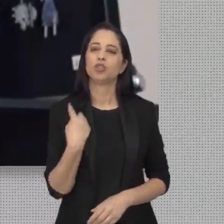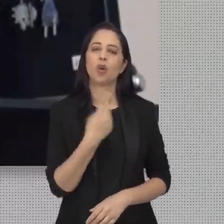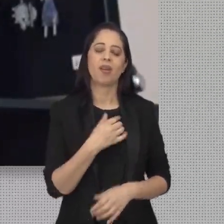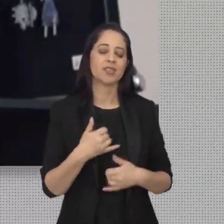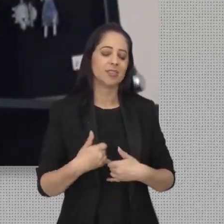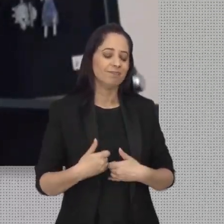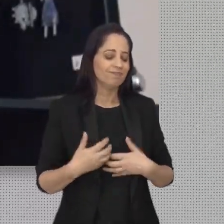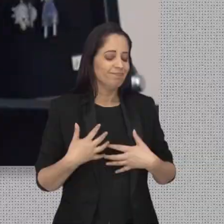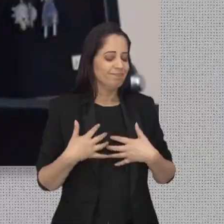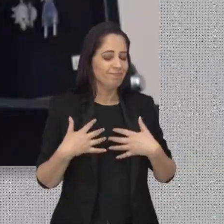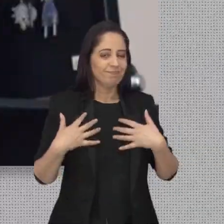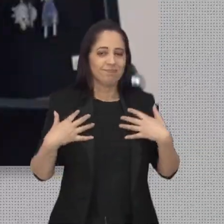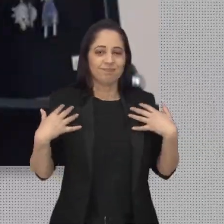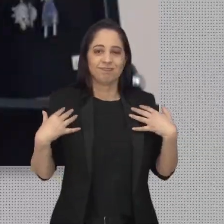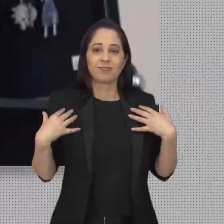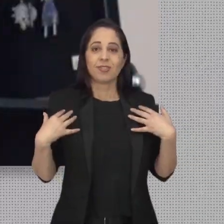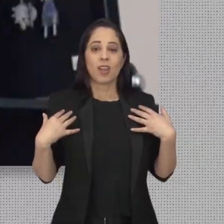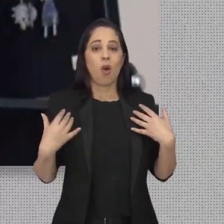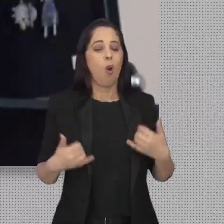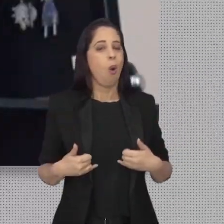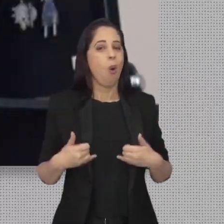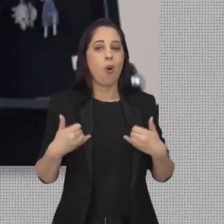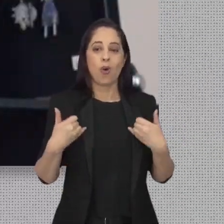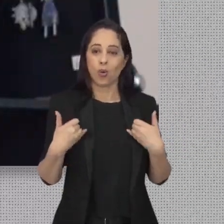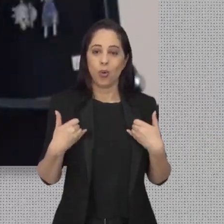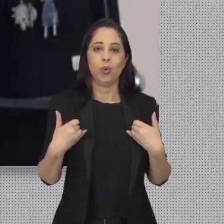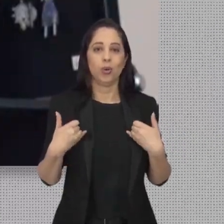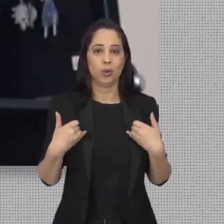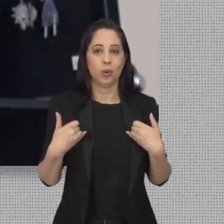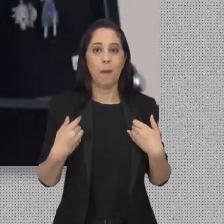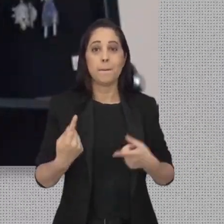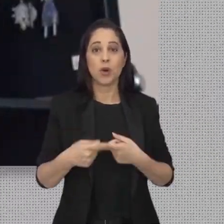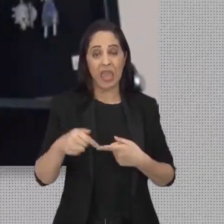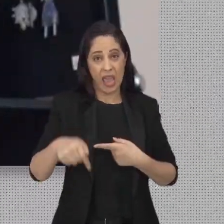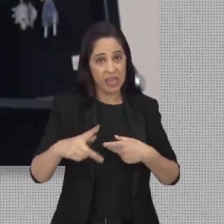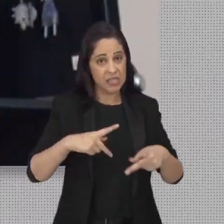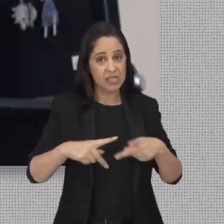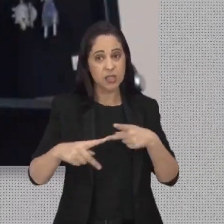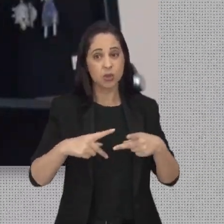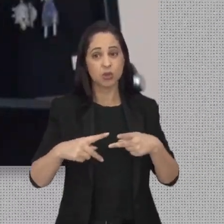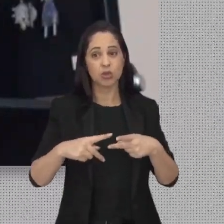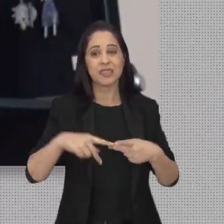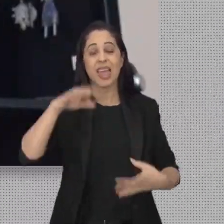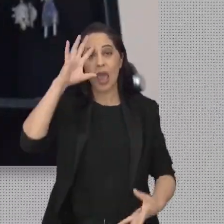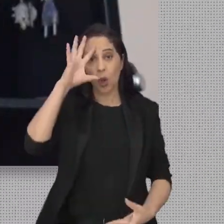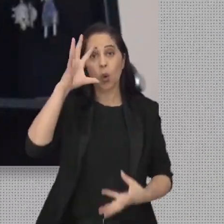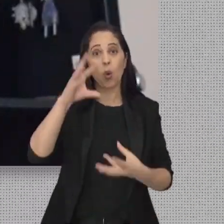grata satisfação de ver que São José finalmente entendeu